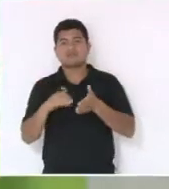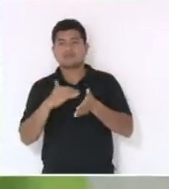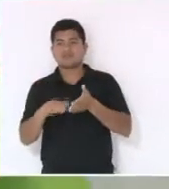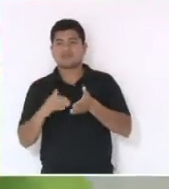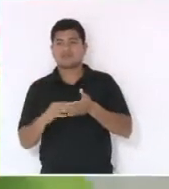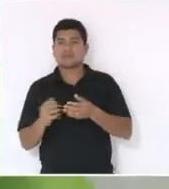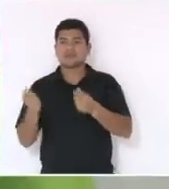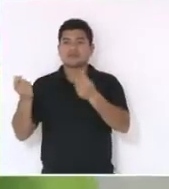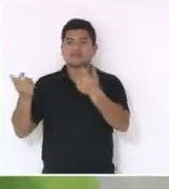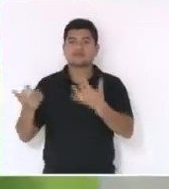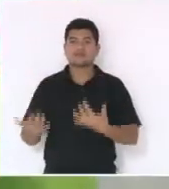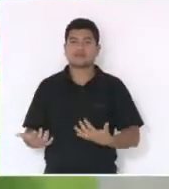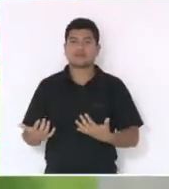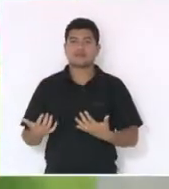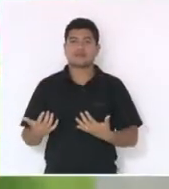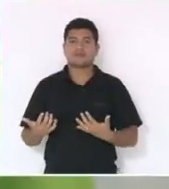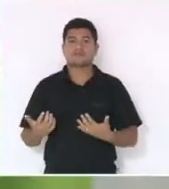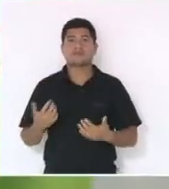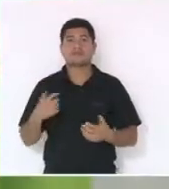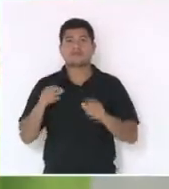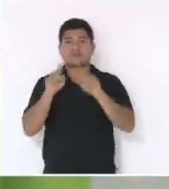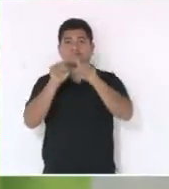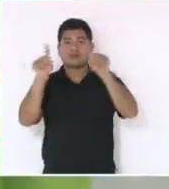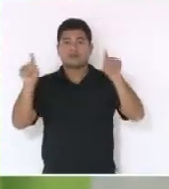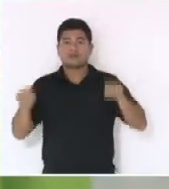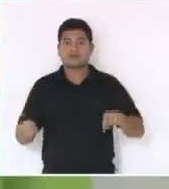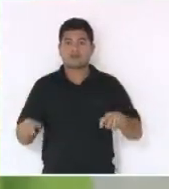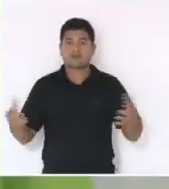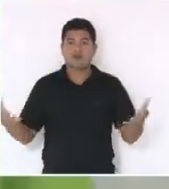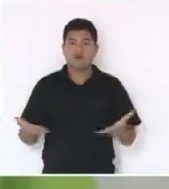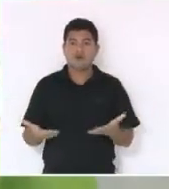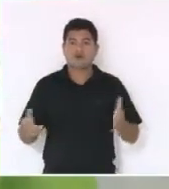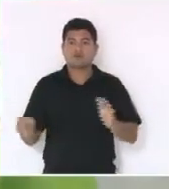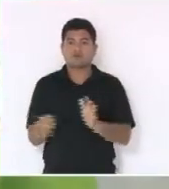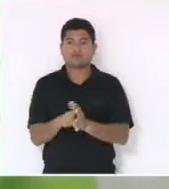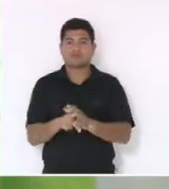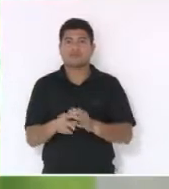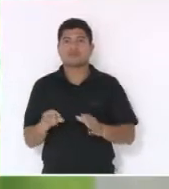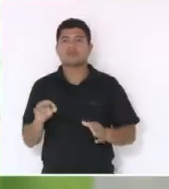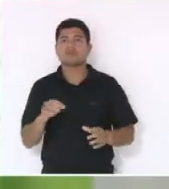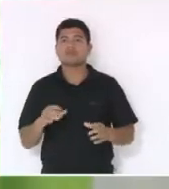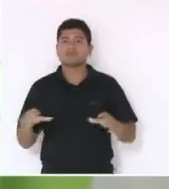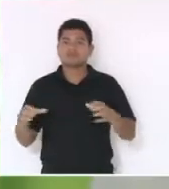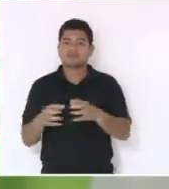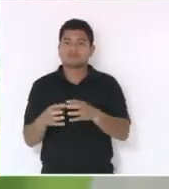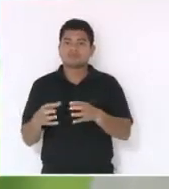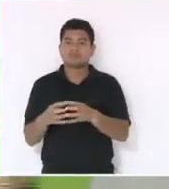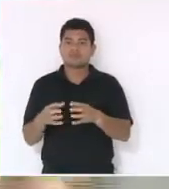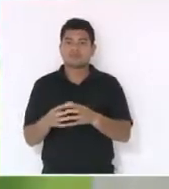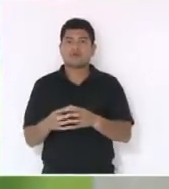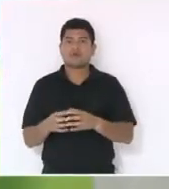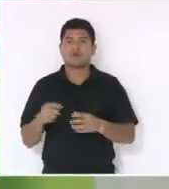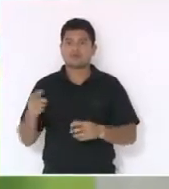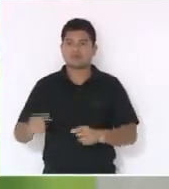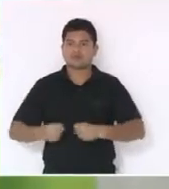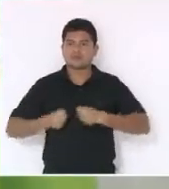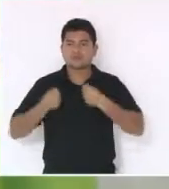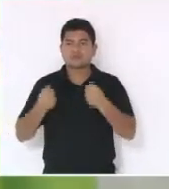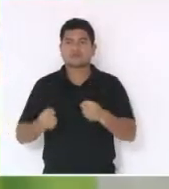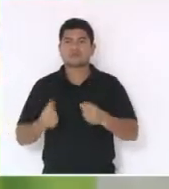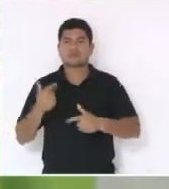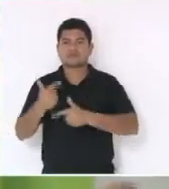com o efetivo que nós temos, o efetivo competente, capaz, determinado, e com o